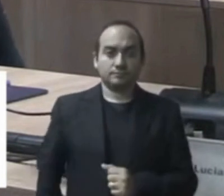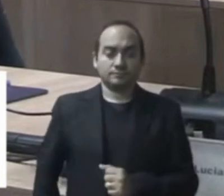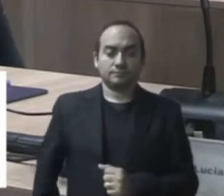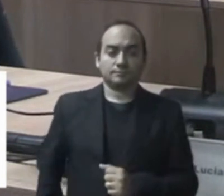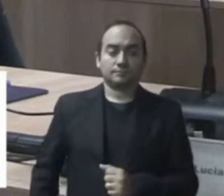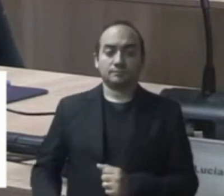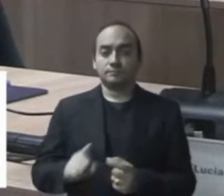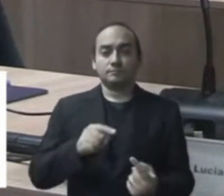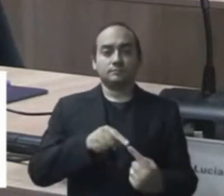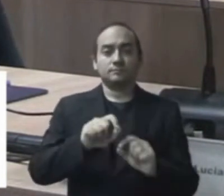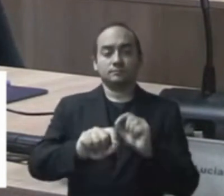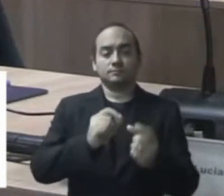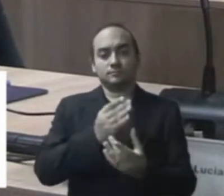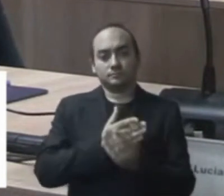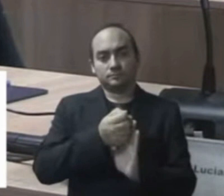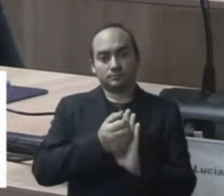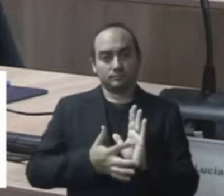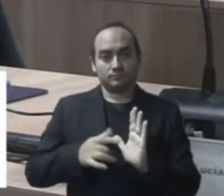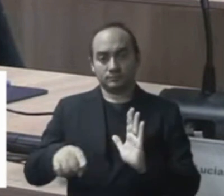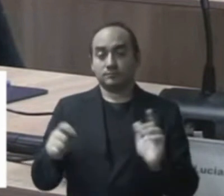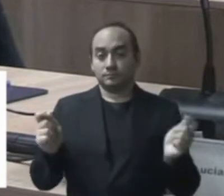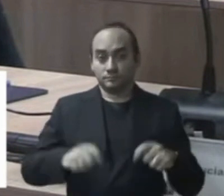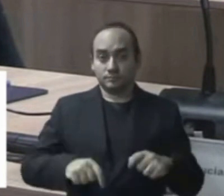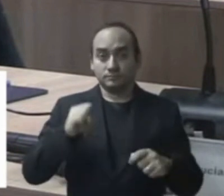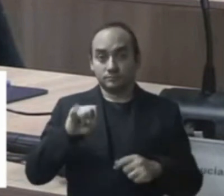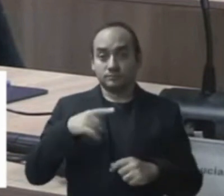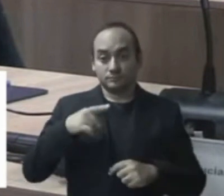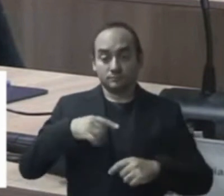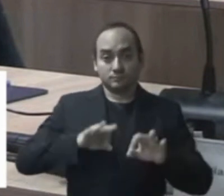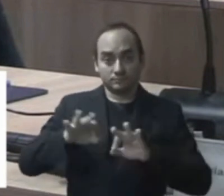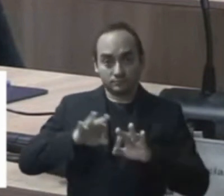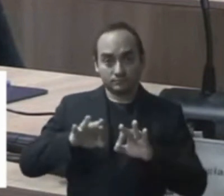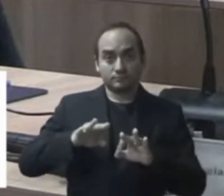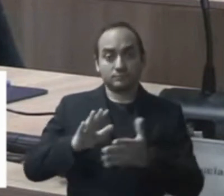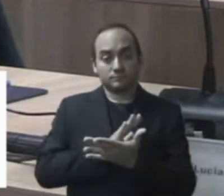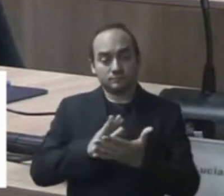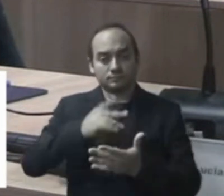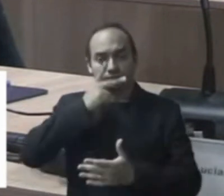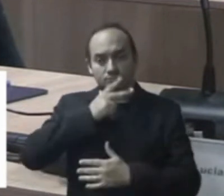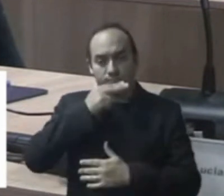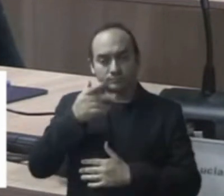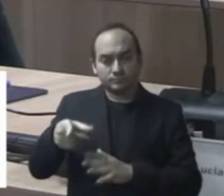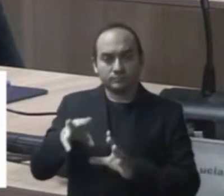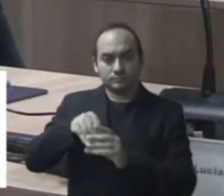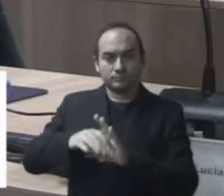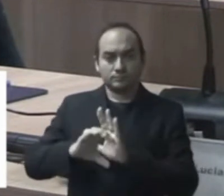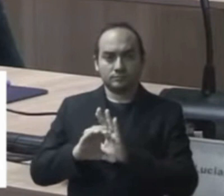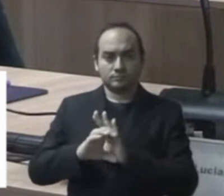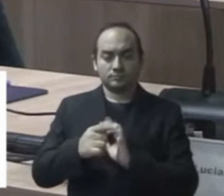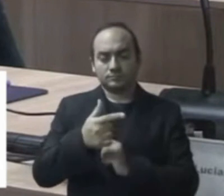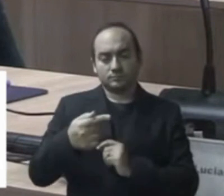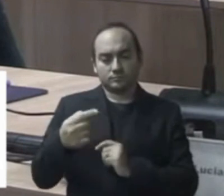fins de pré-questionamento, os embargos de declaração somente são cabíveis quando houver no julgado alguns dos vícios descritos no Código 270, no